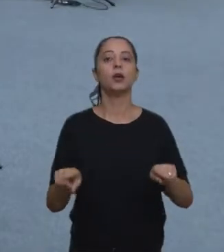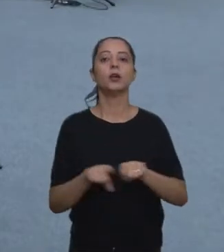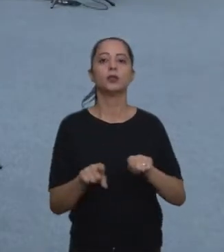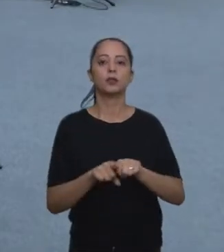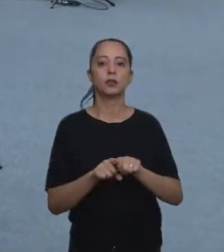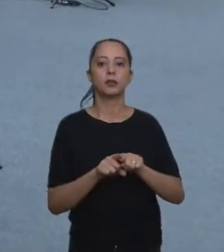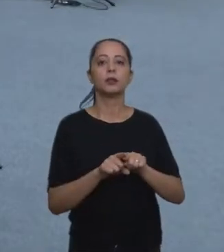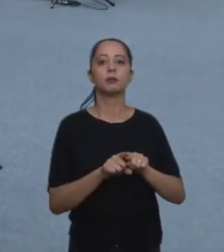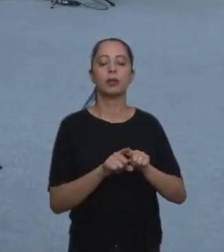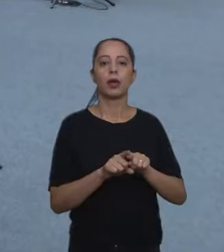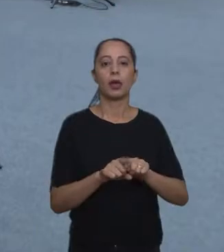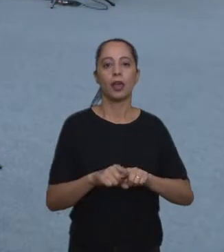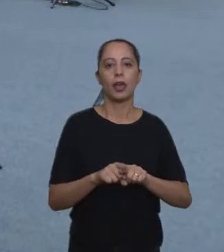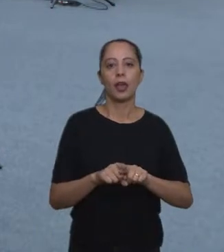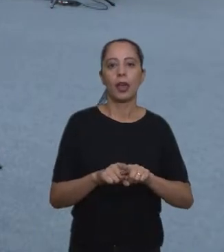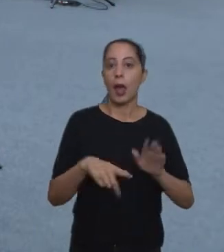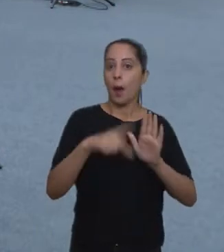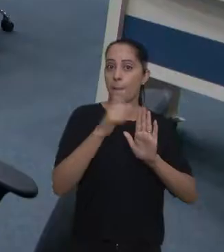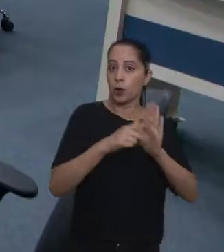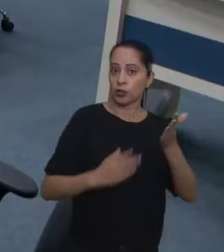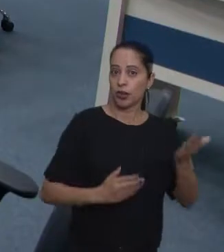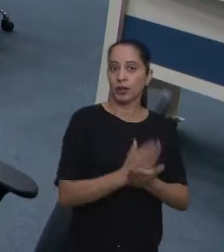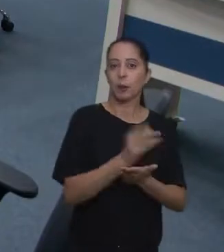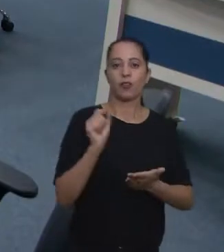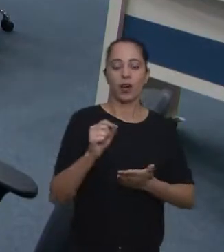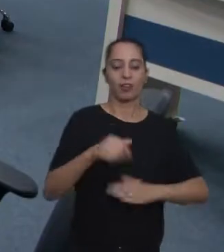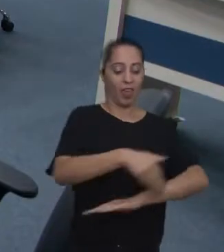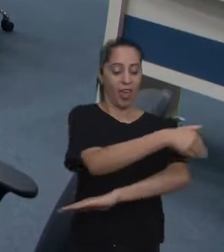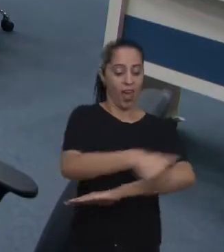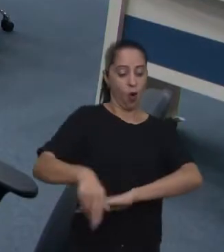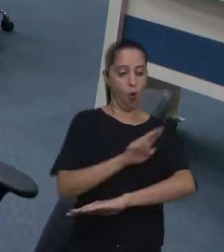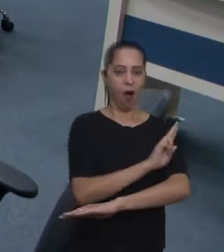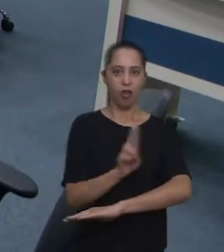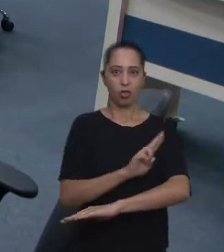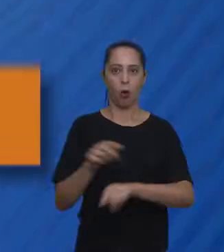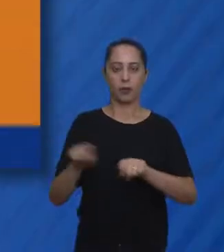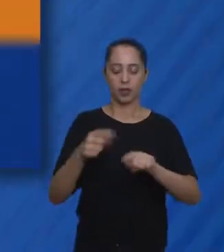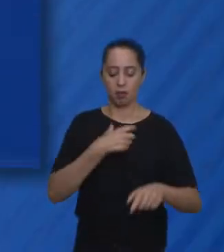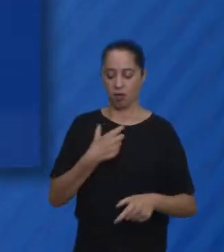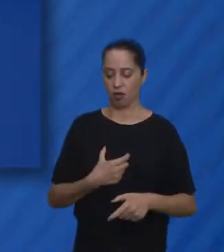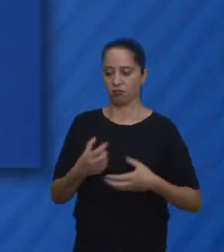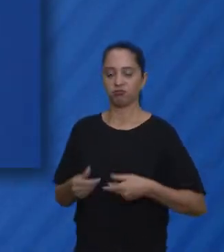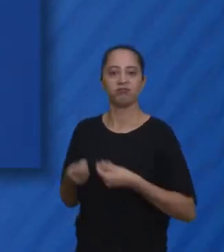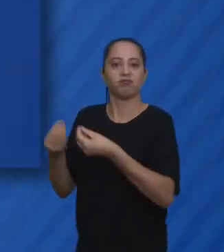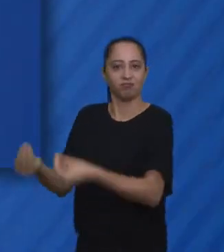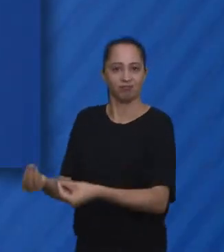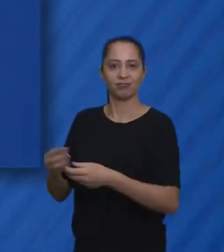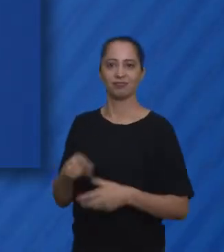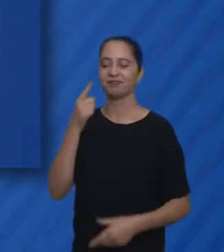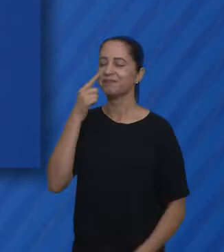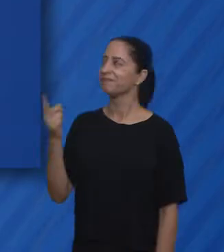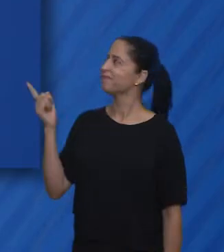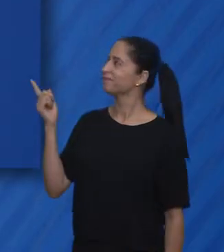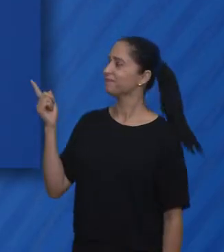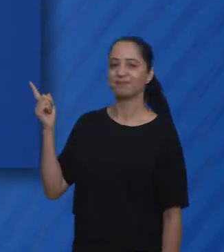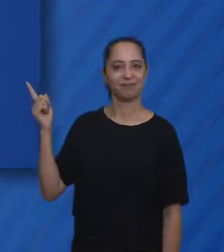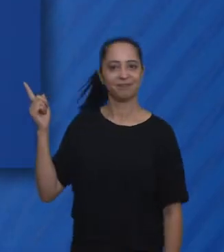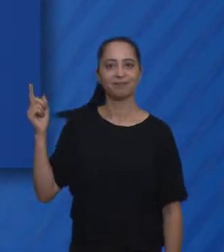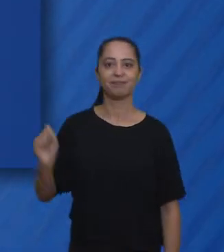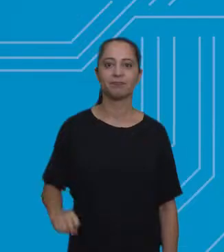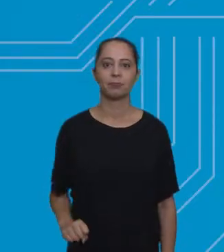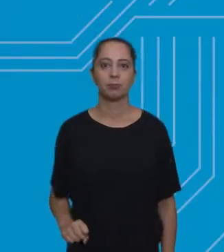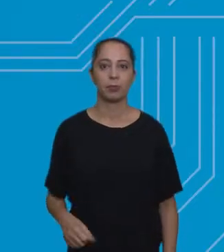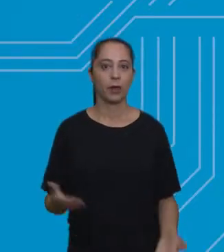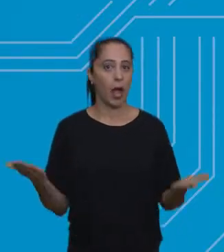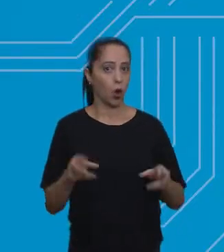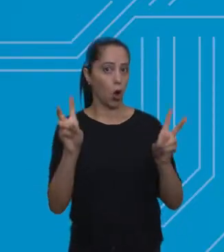foram aprovadas matérias para denominação de rua e concessão de medalha de mérito. A sessão na íntegra você confere no nosso canal do